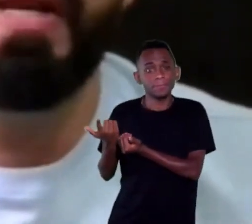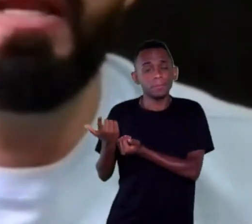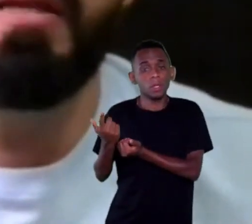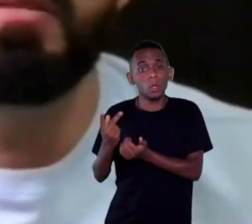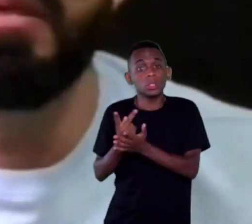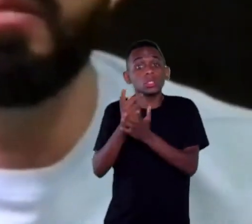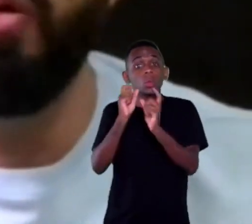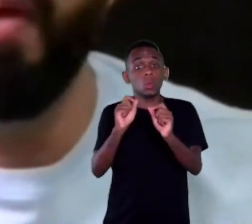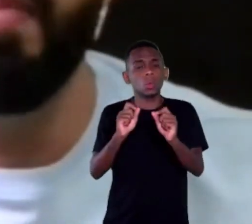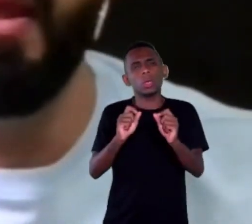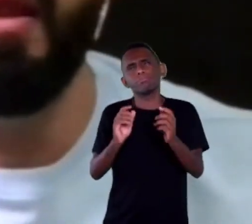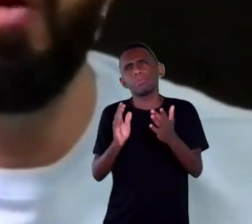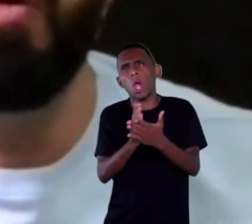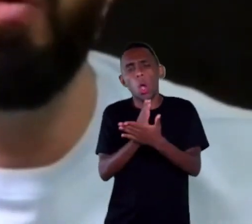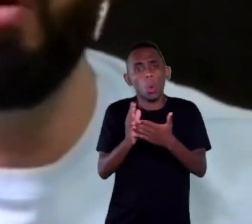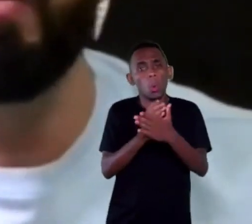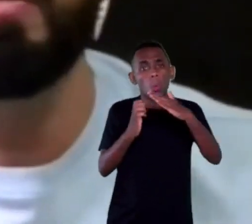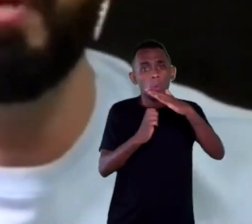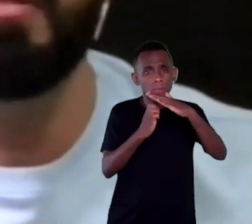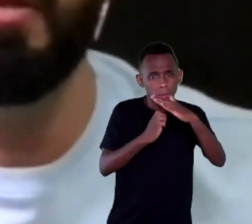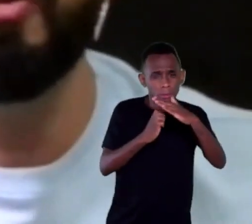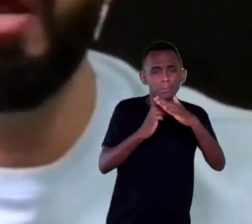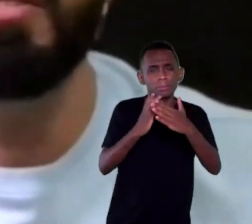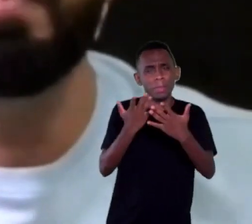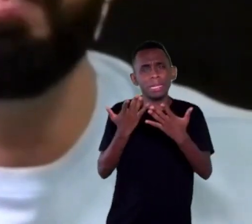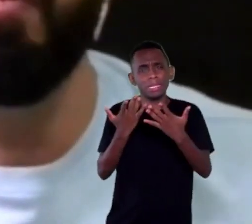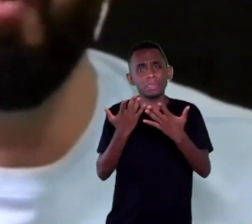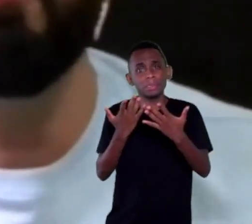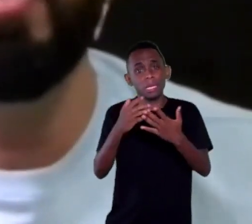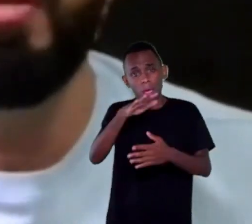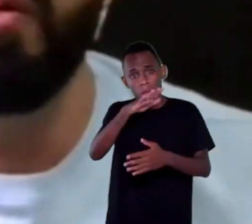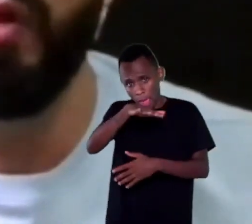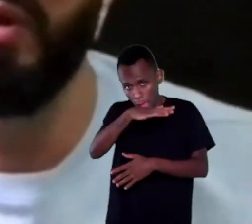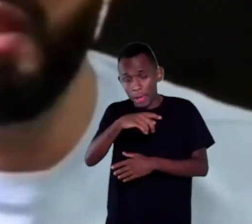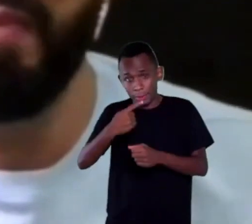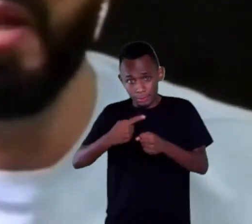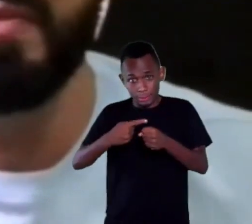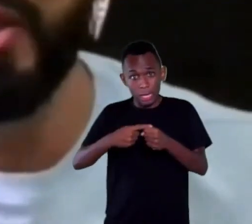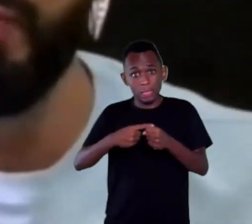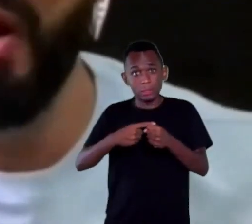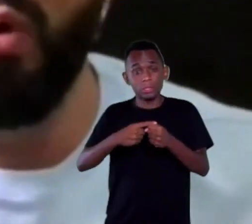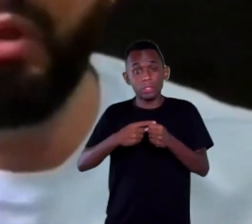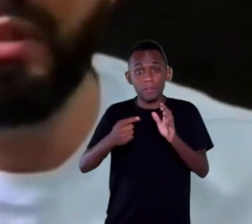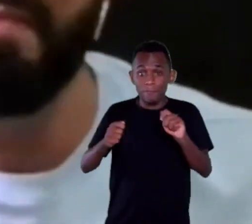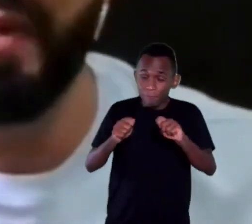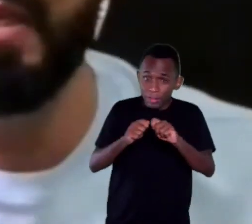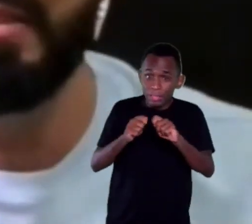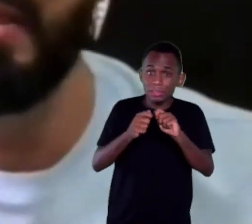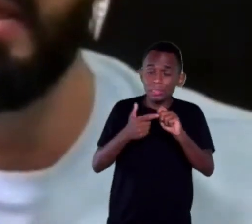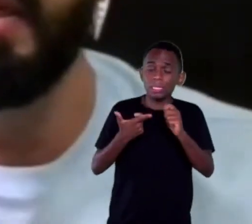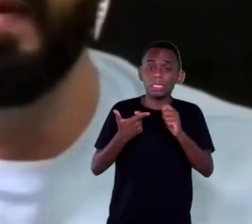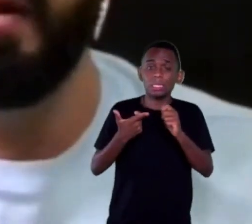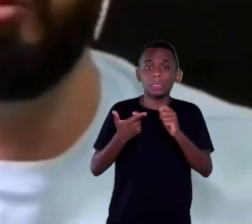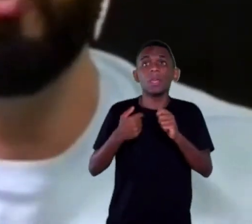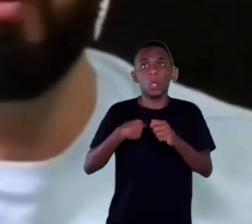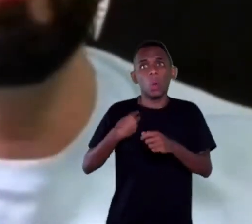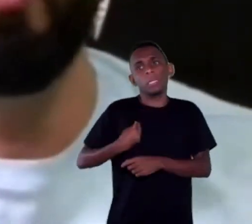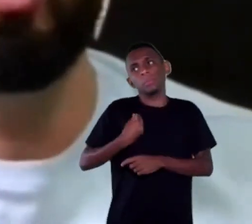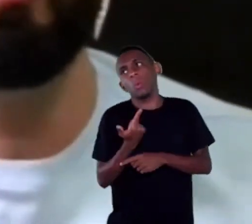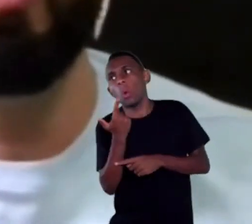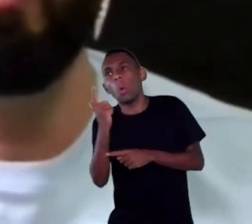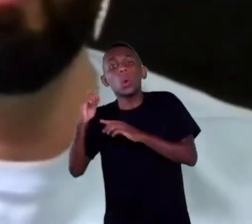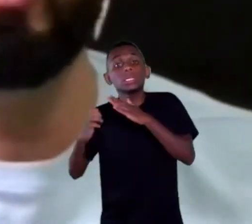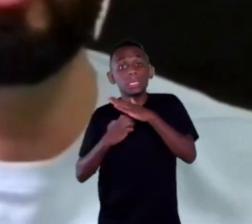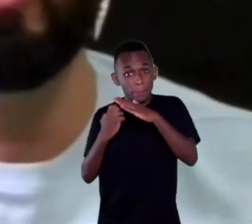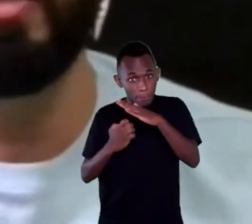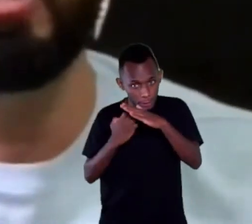algumas empresas, como a Belgo e algumas empresas da região, elas promoviam. Eu até participei de uma outra empresa, de um